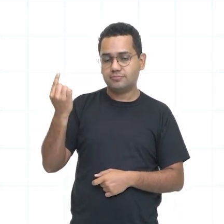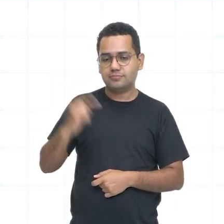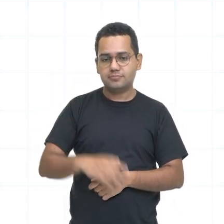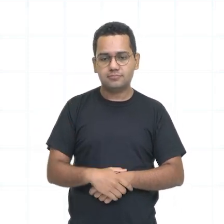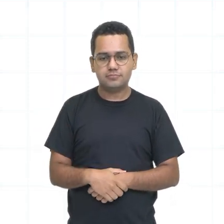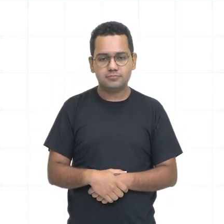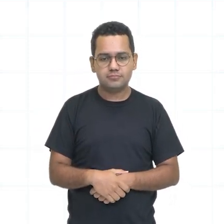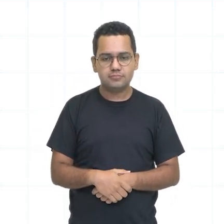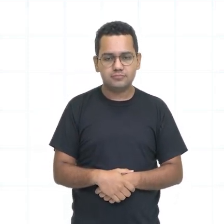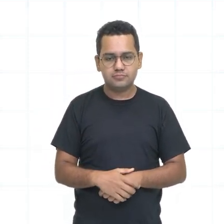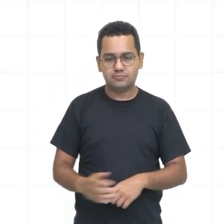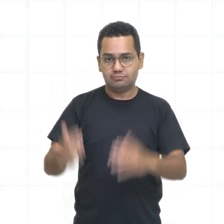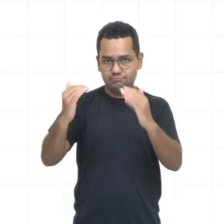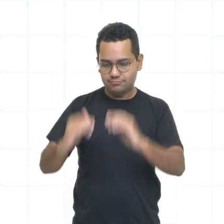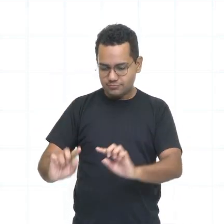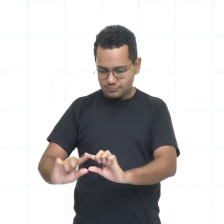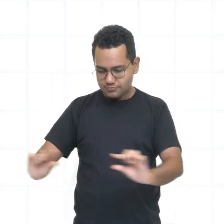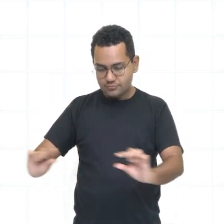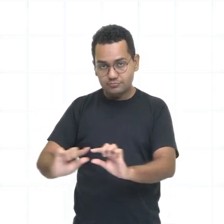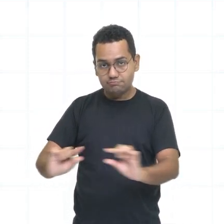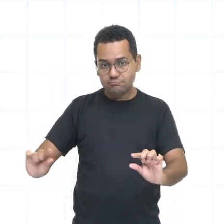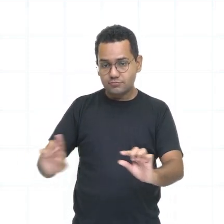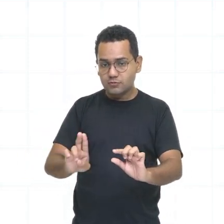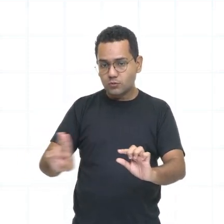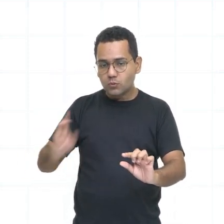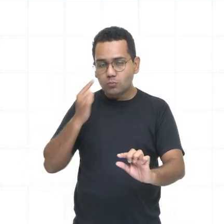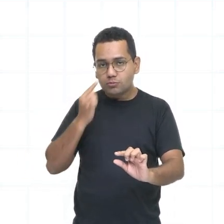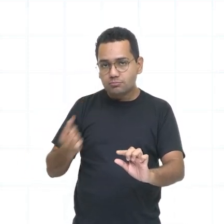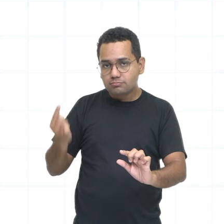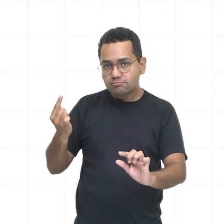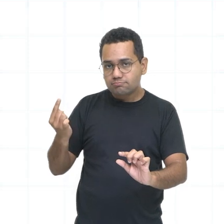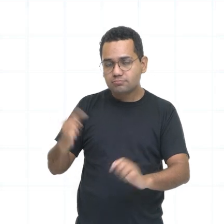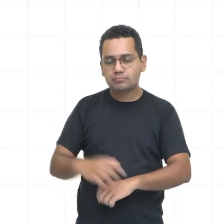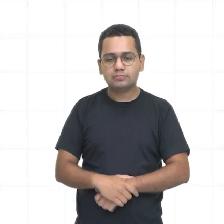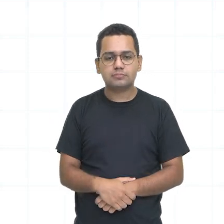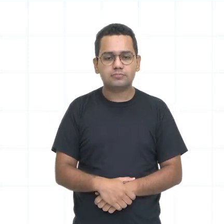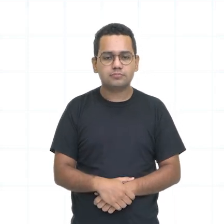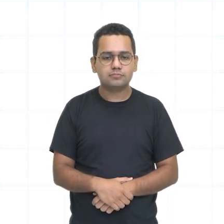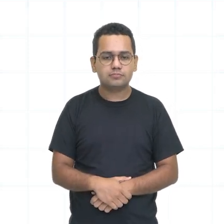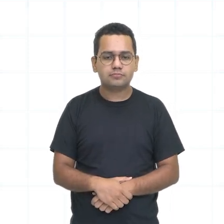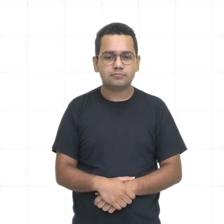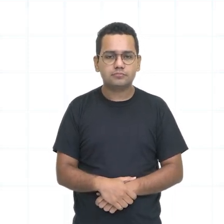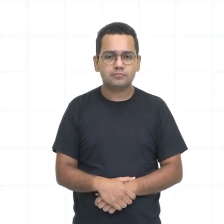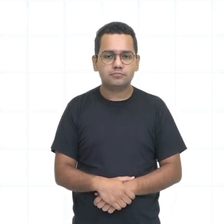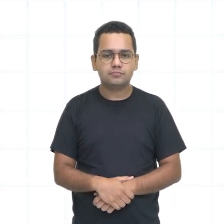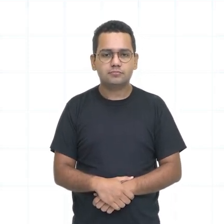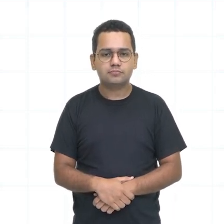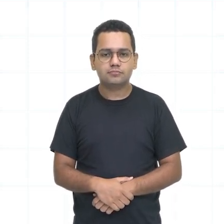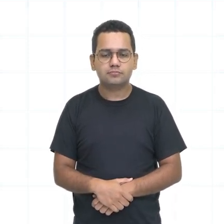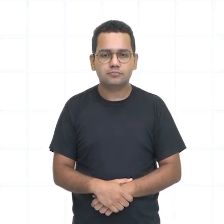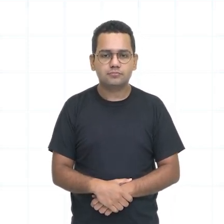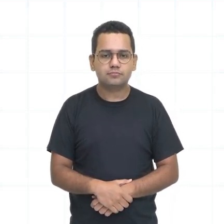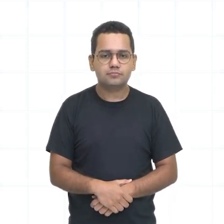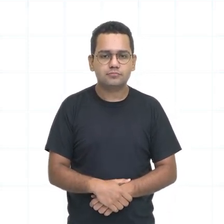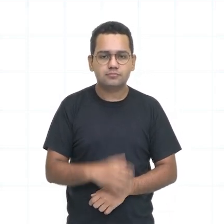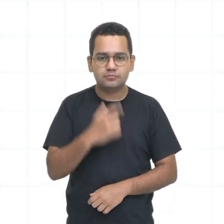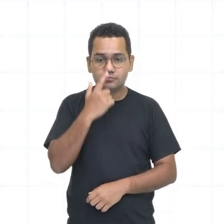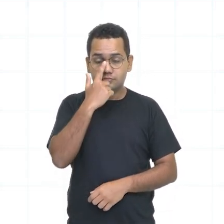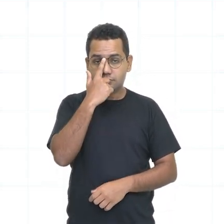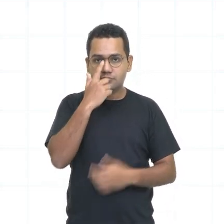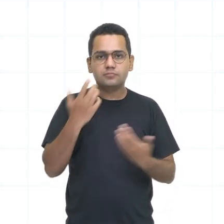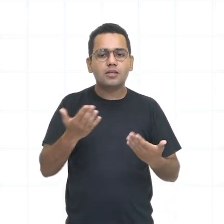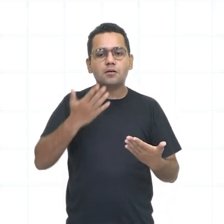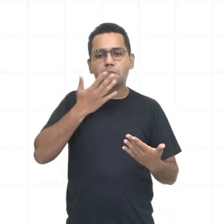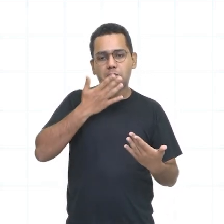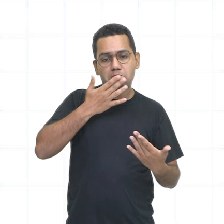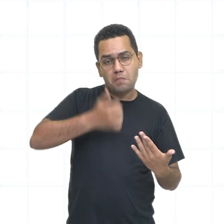de Leftwich, né, que é um artista minimalista. Como vocês podem ver aqui, ele utilizou cores primárias e